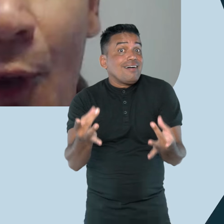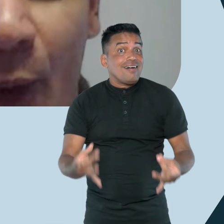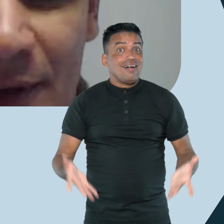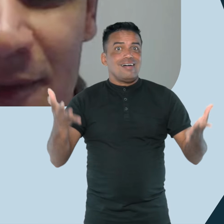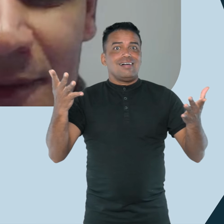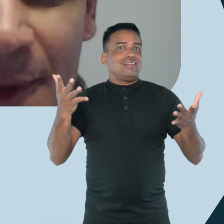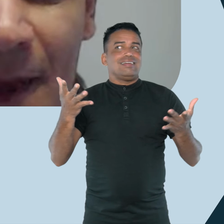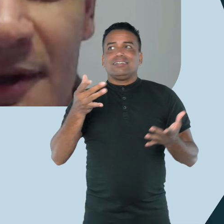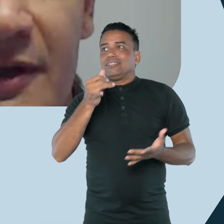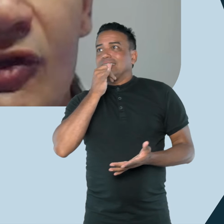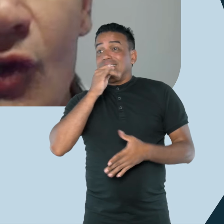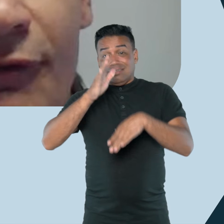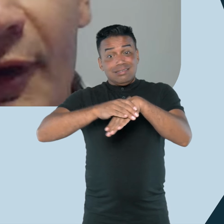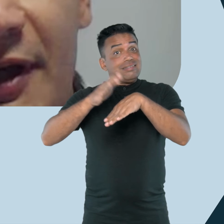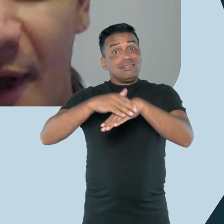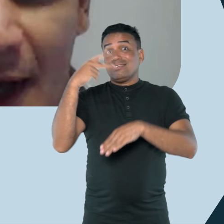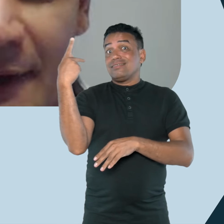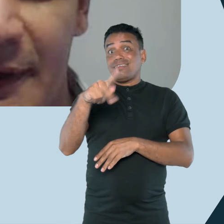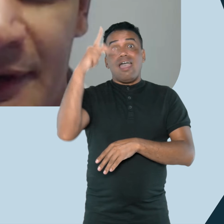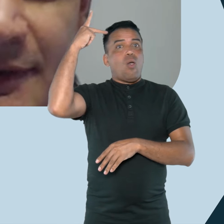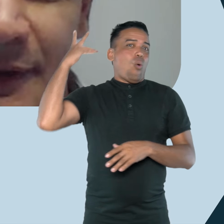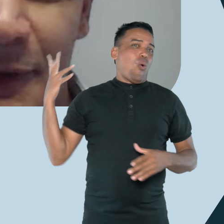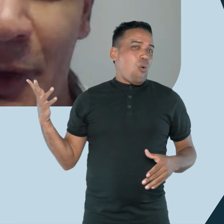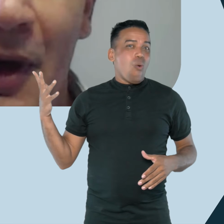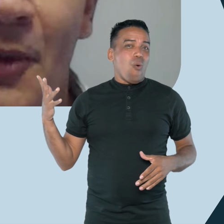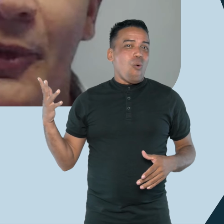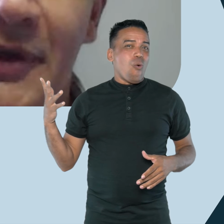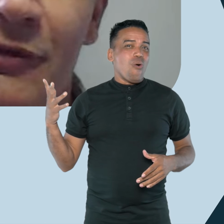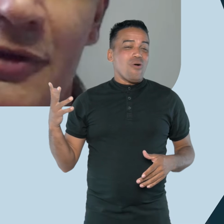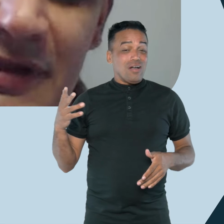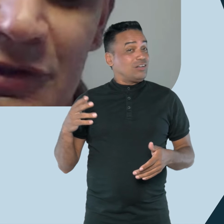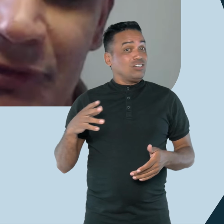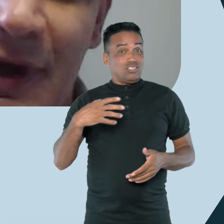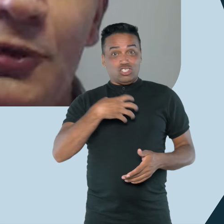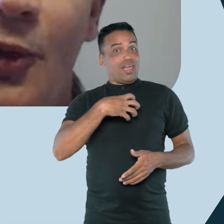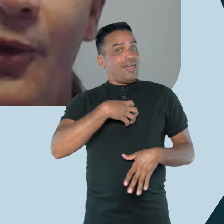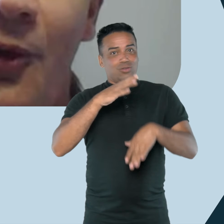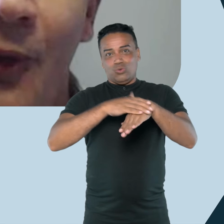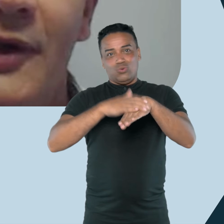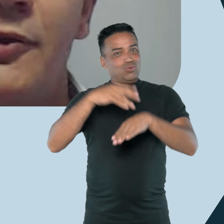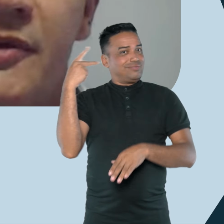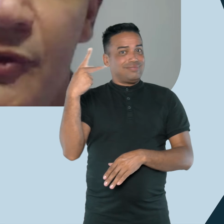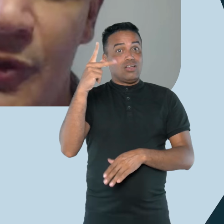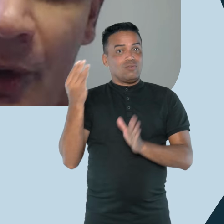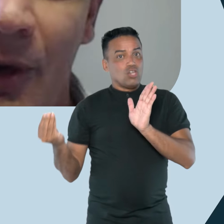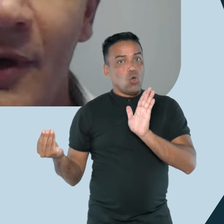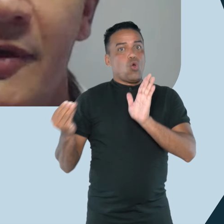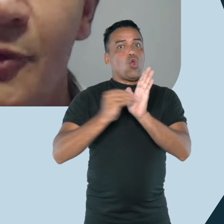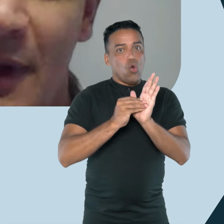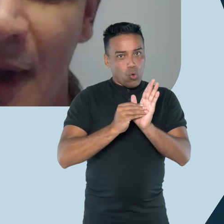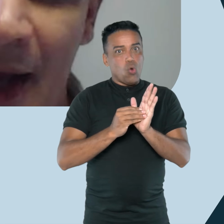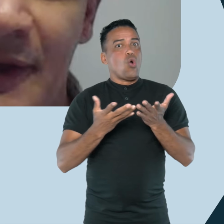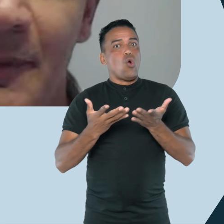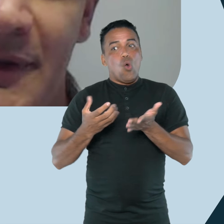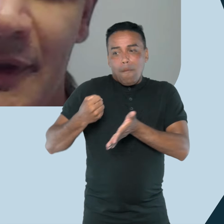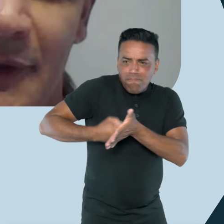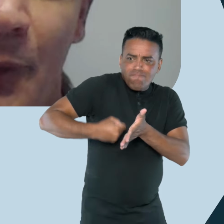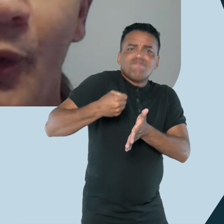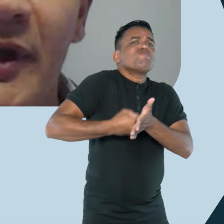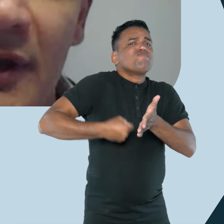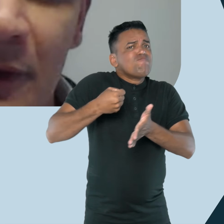aquela água que só foi irrigada, entendeu? Porque você de fato colocou ali o seu suor, a sua